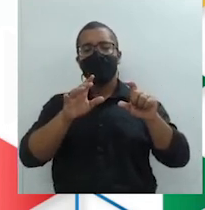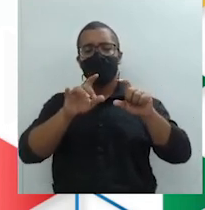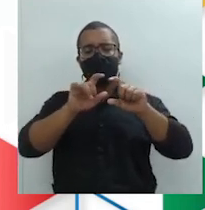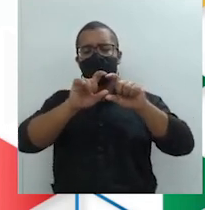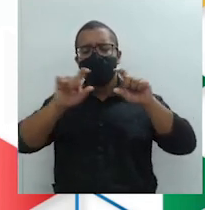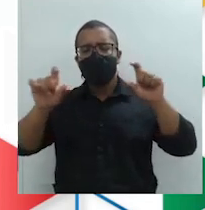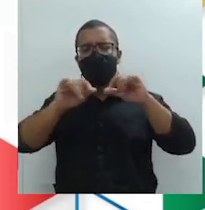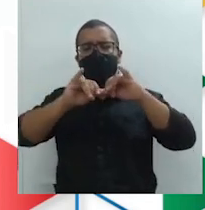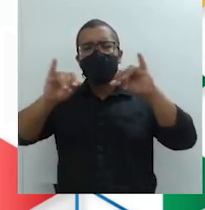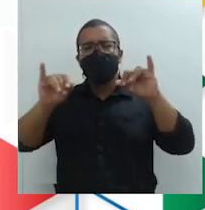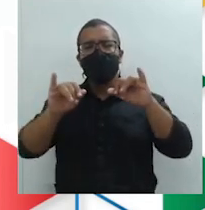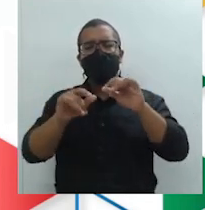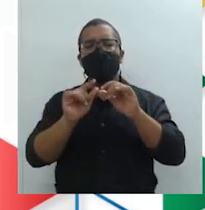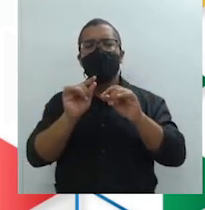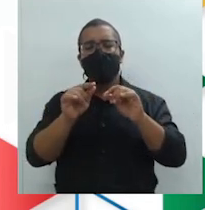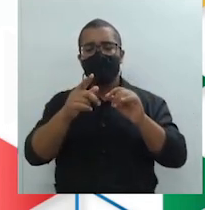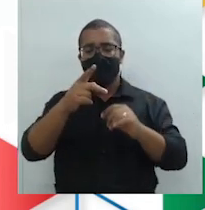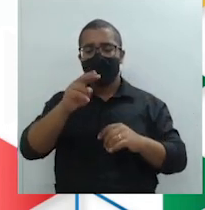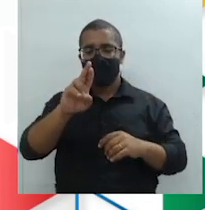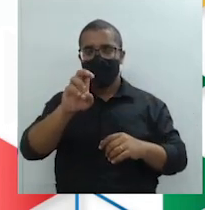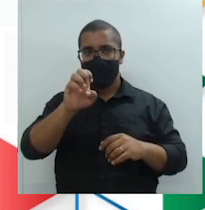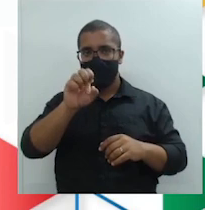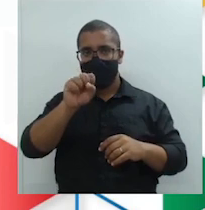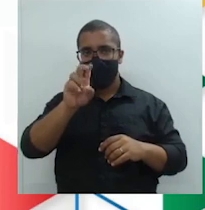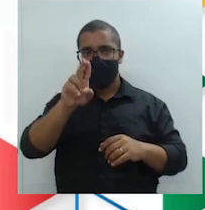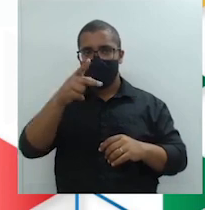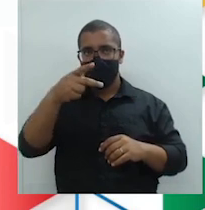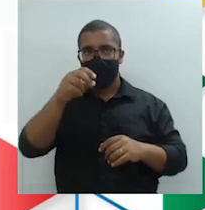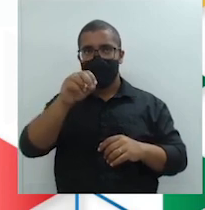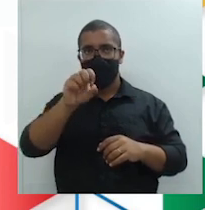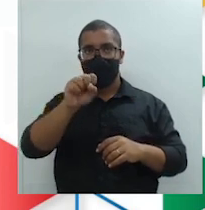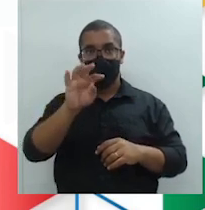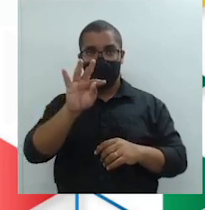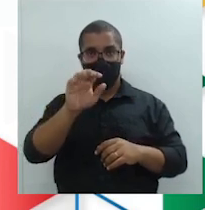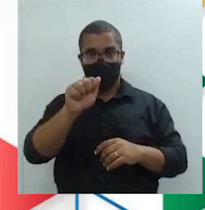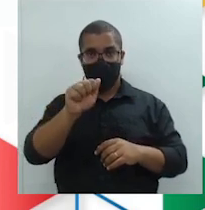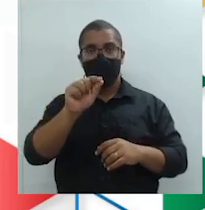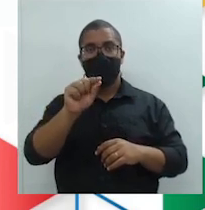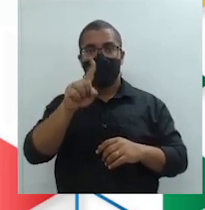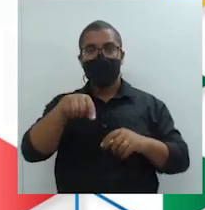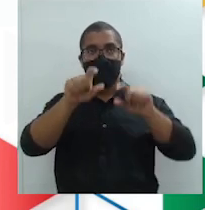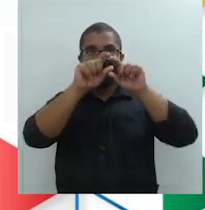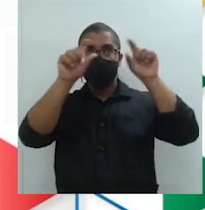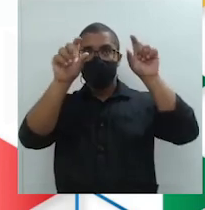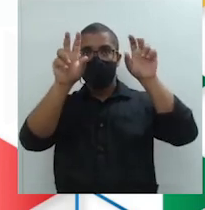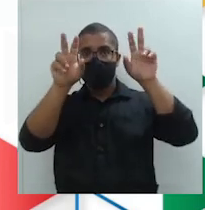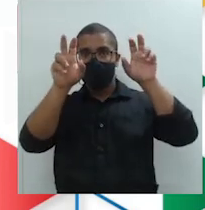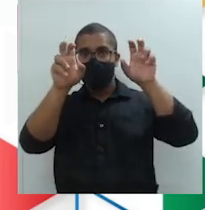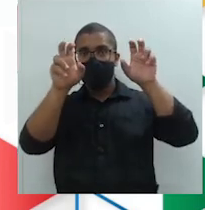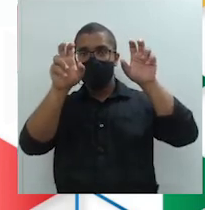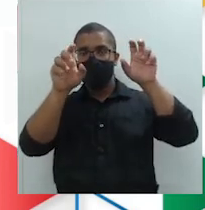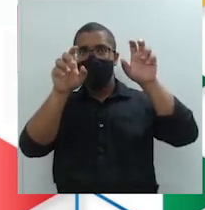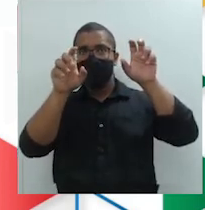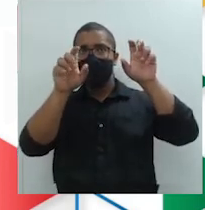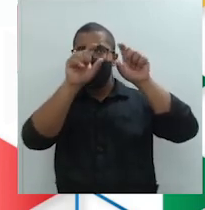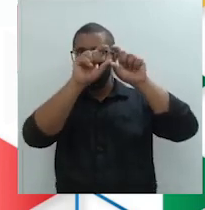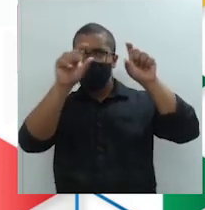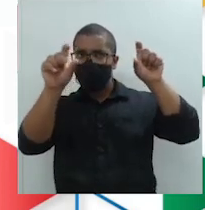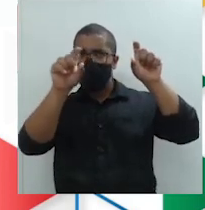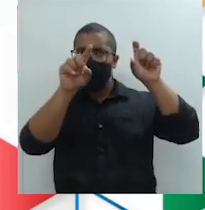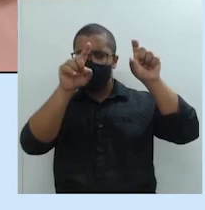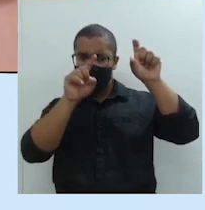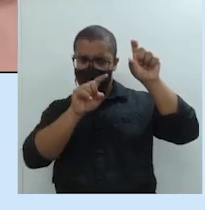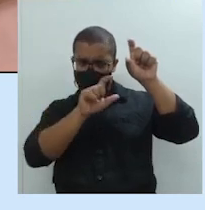que uma informação é pressuposta quando o enunciado depende dela para fazer sentido. Aí você pode